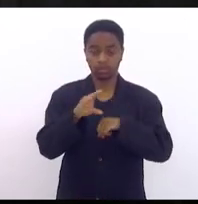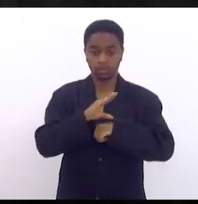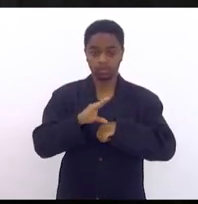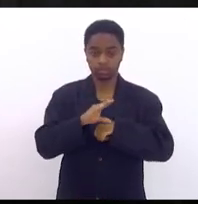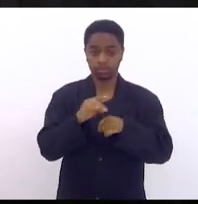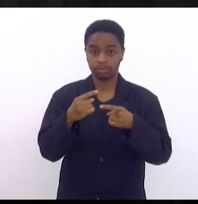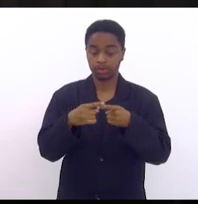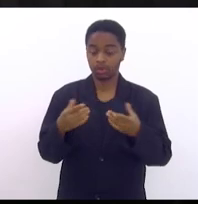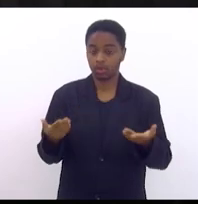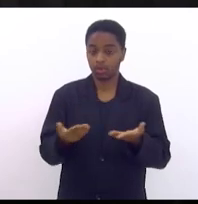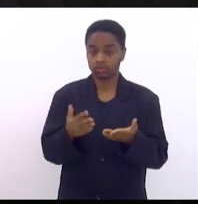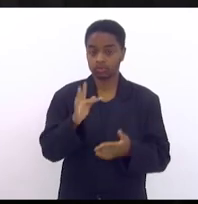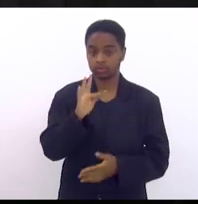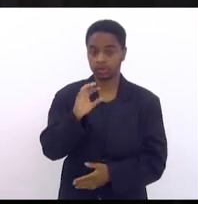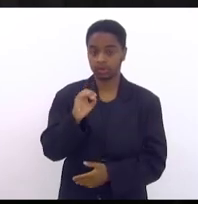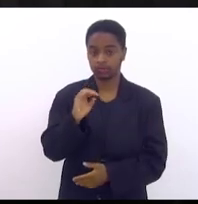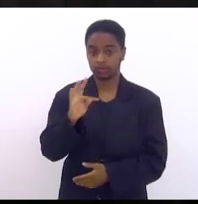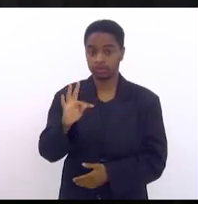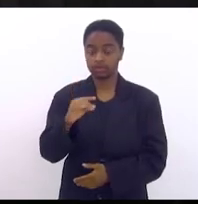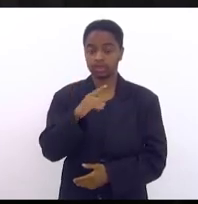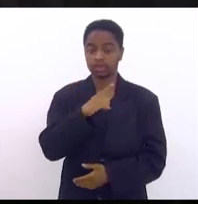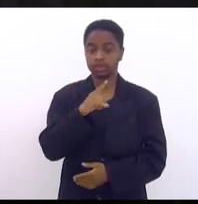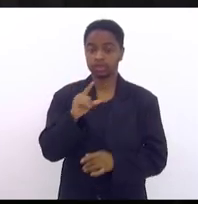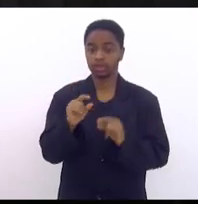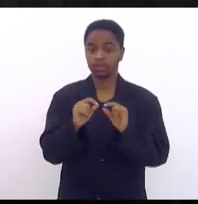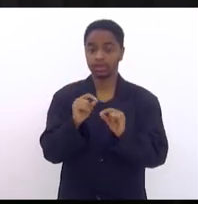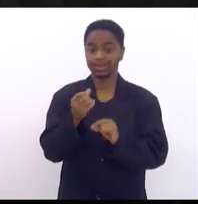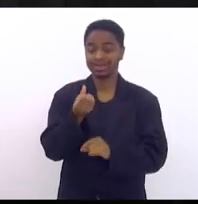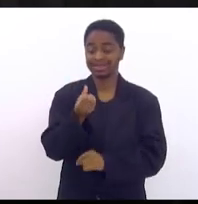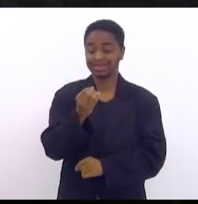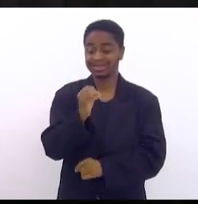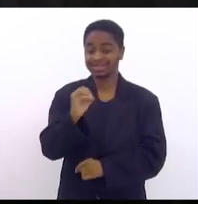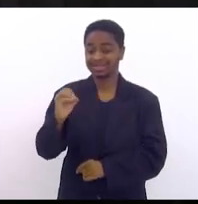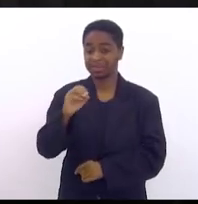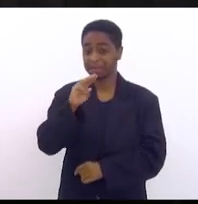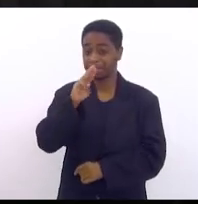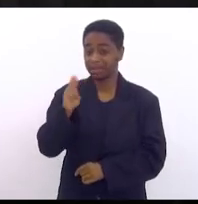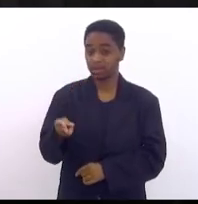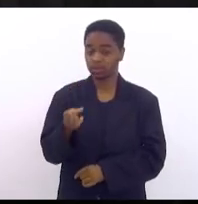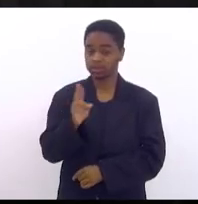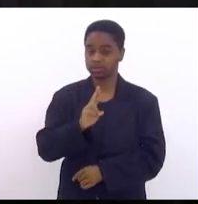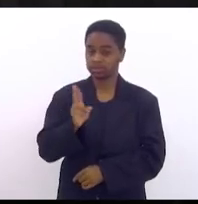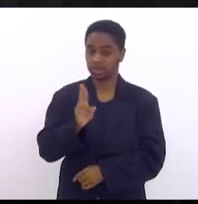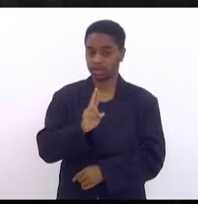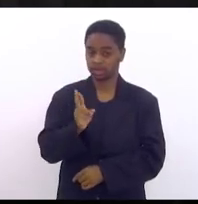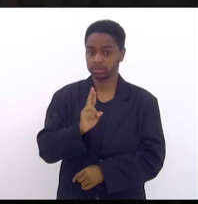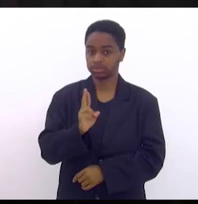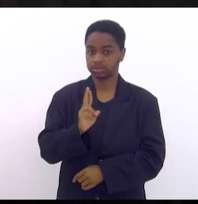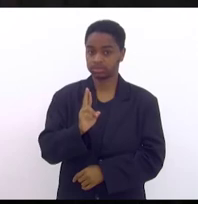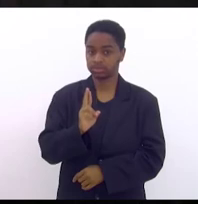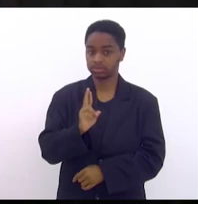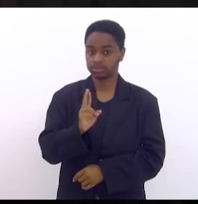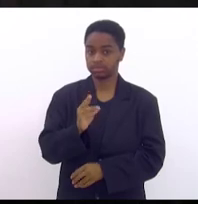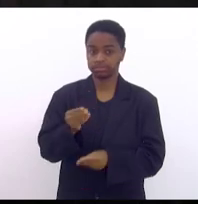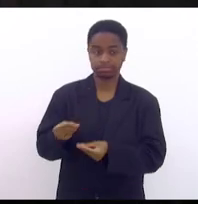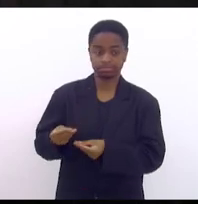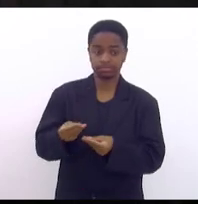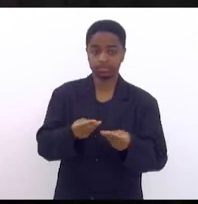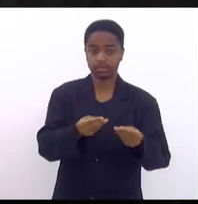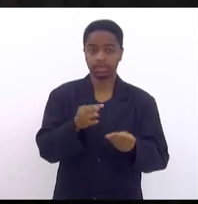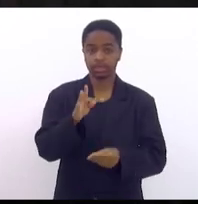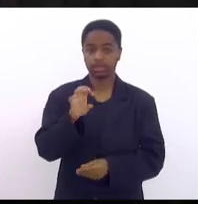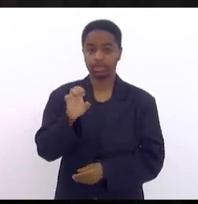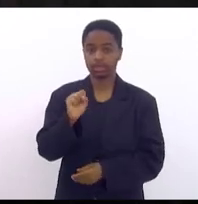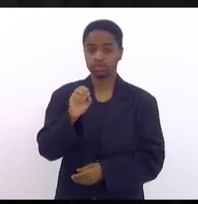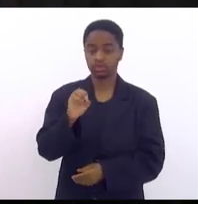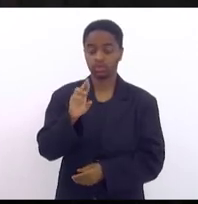FOTE hoje rende 600 milhões de reais para o Caixa do Tesouro, que